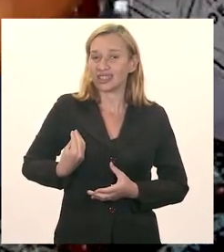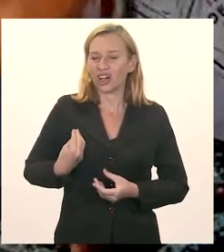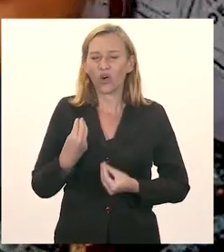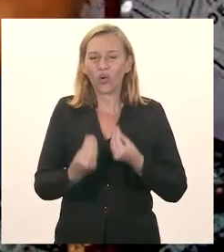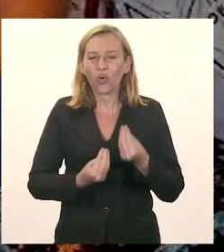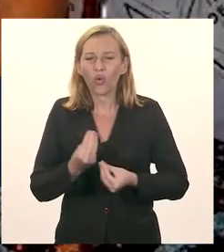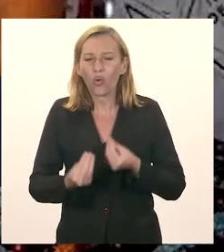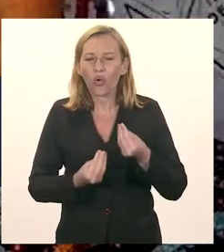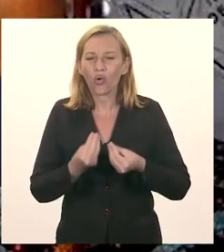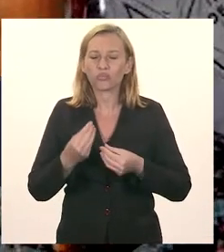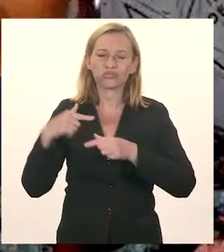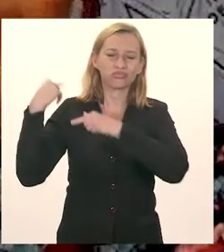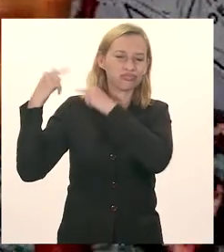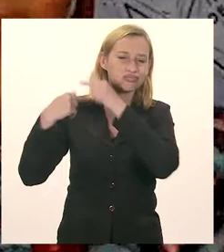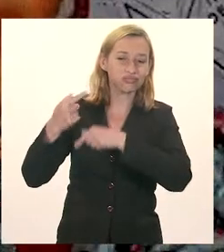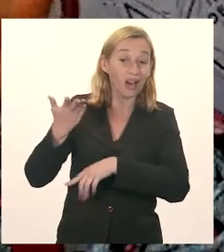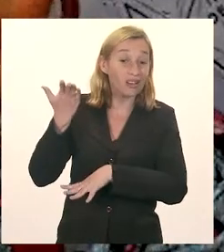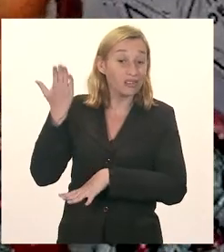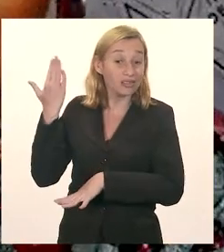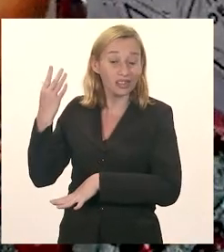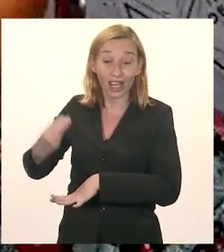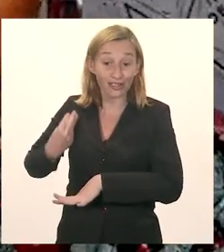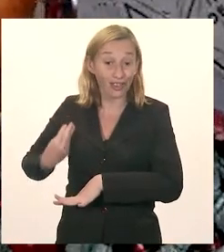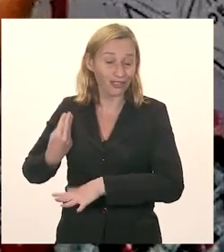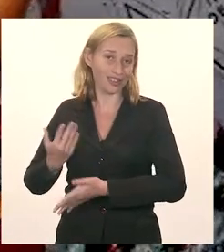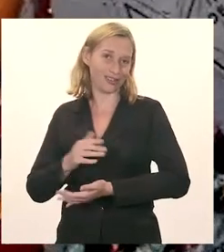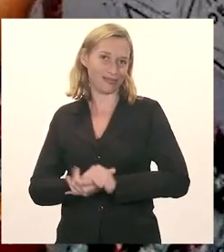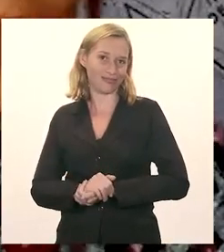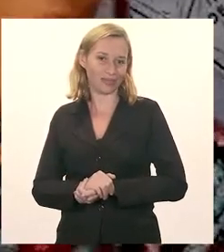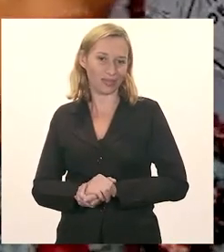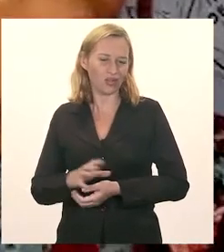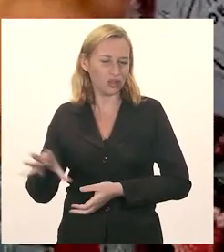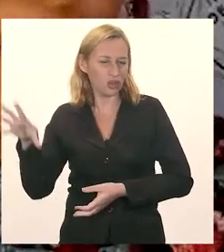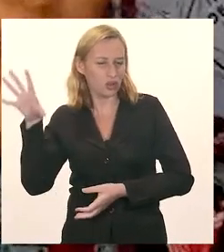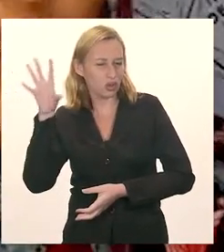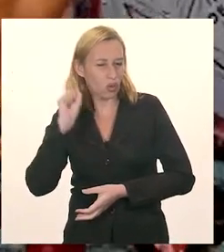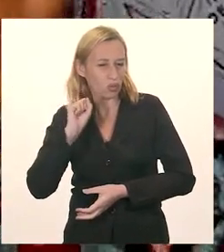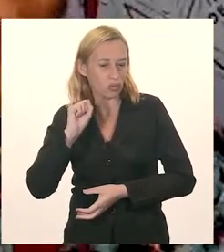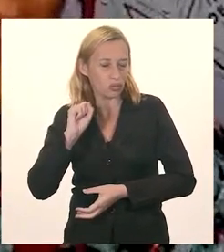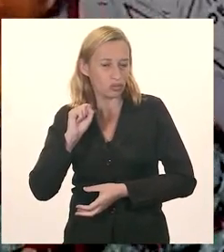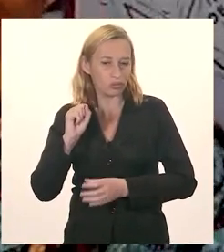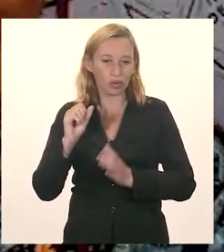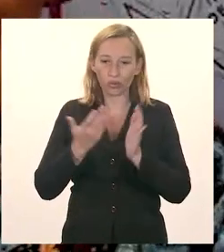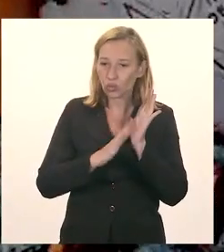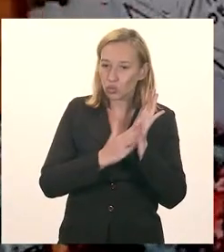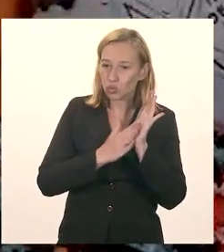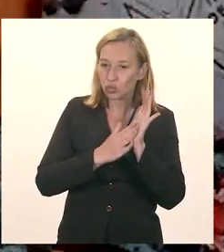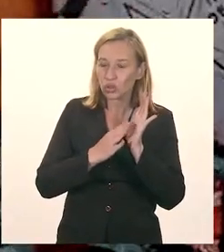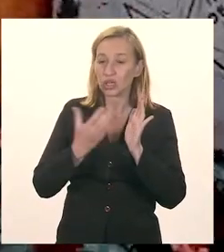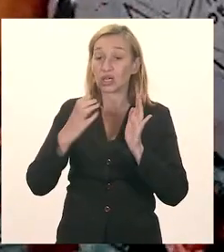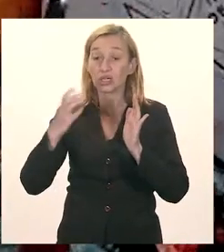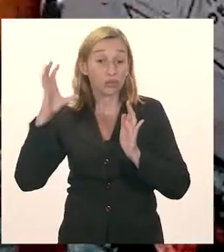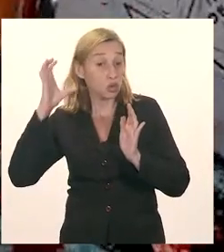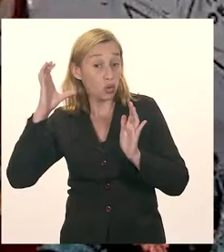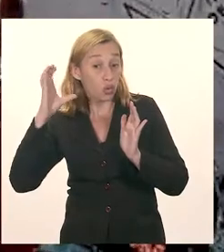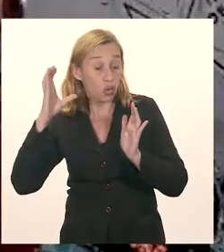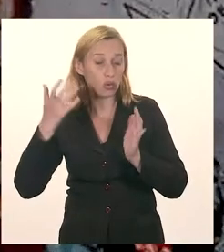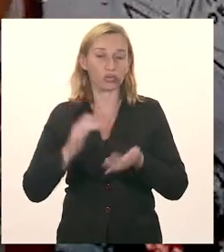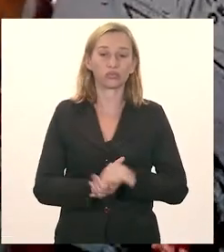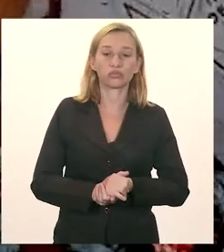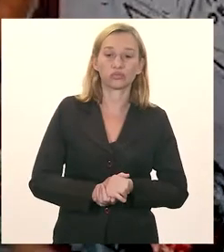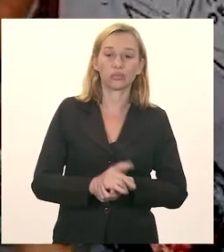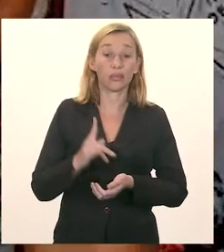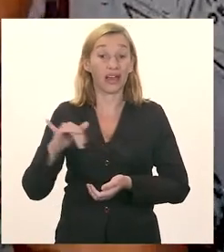com como os nossos ancestrais viviam de uma certa forma. Tipo, quando você escuta uma música do samba de coco, do samba de pareia, do